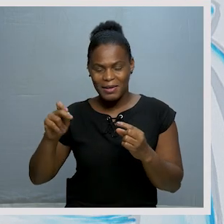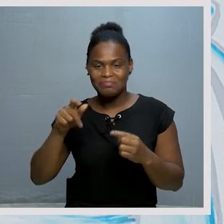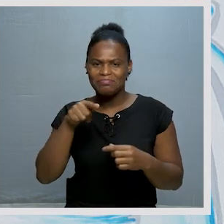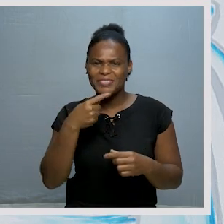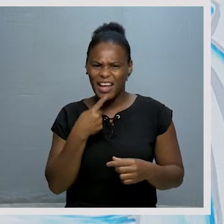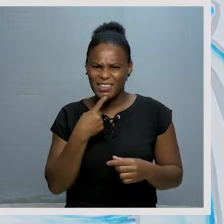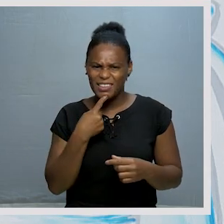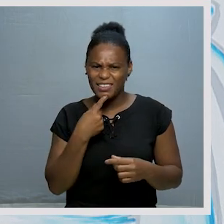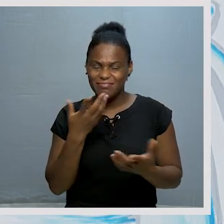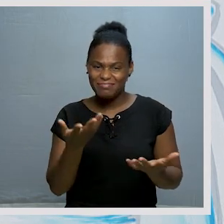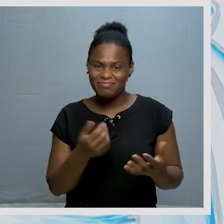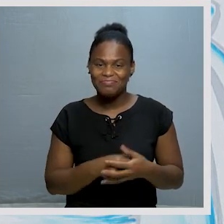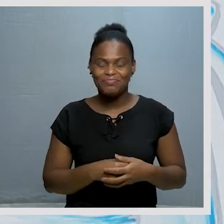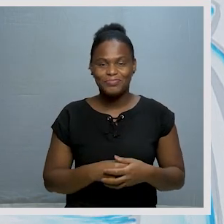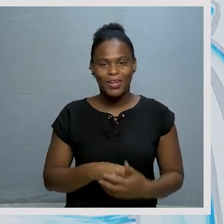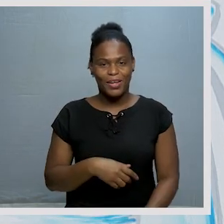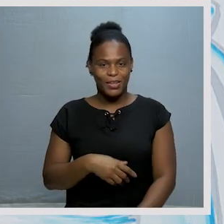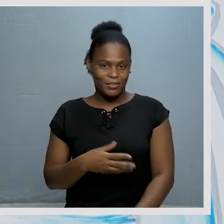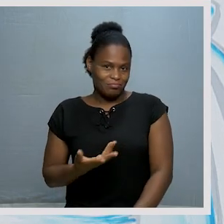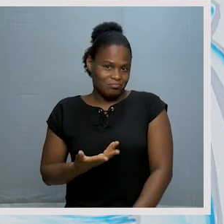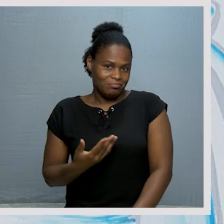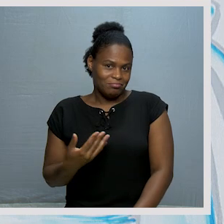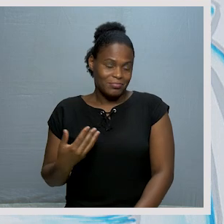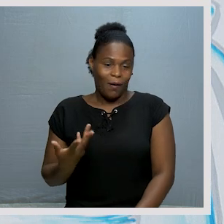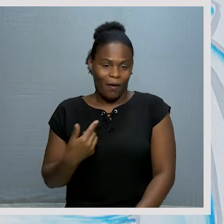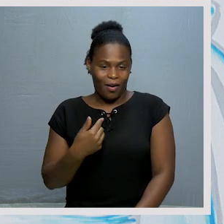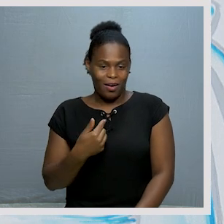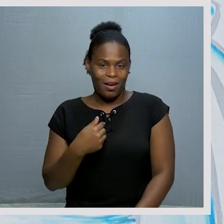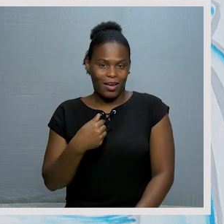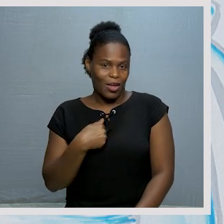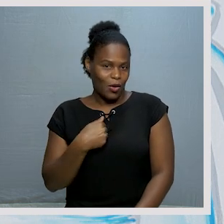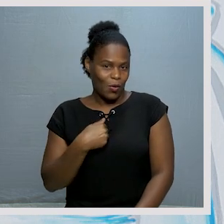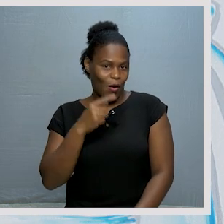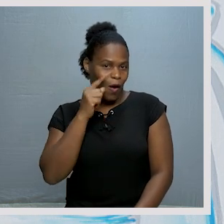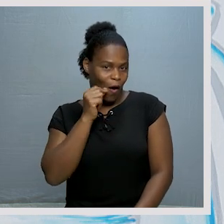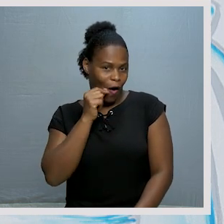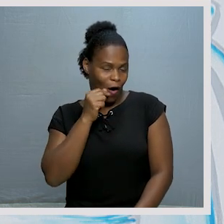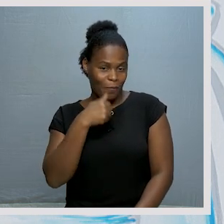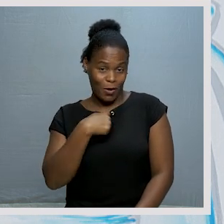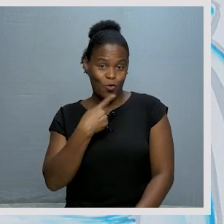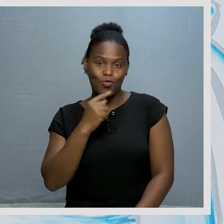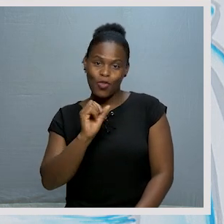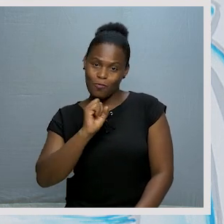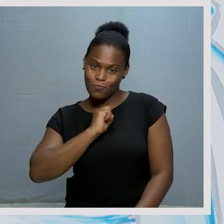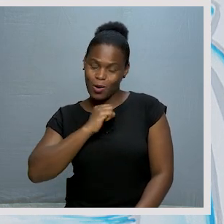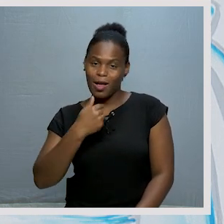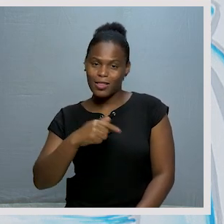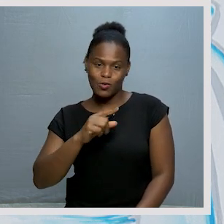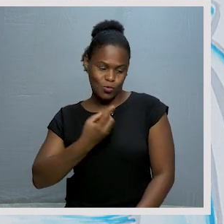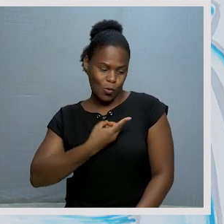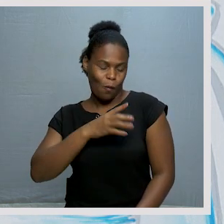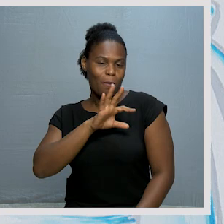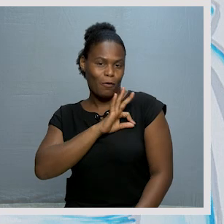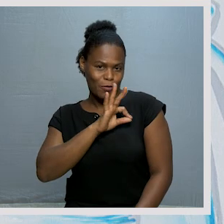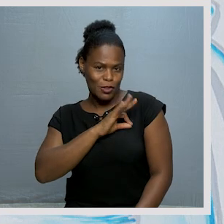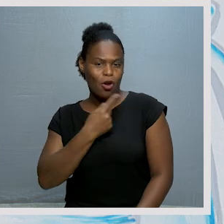Entenderam? E eu sou um homem e eu tenho um nome. Eu sou um professor, eu tenho um nome,